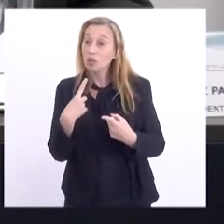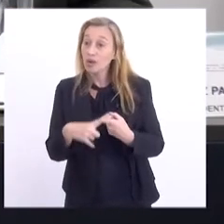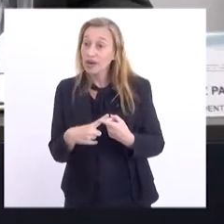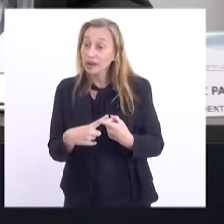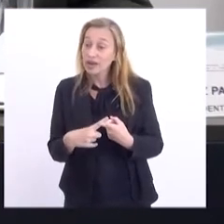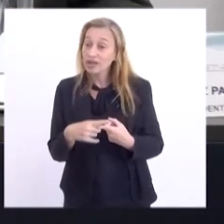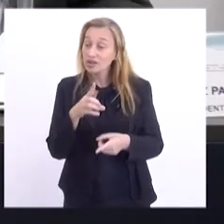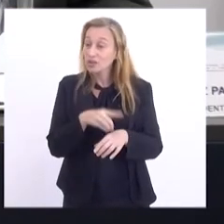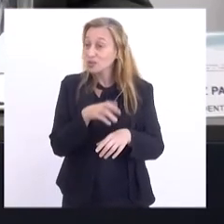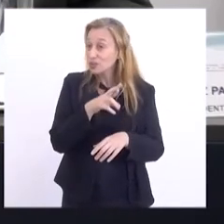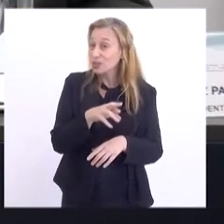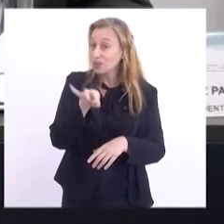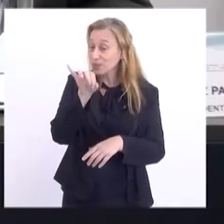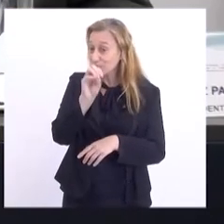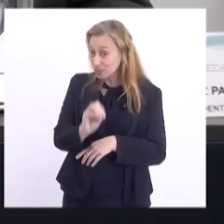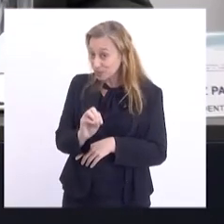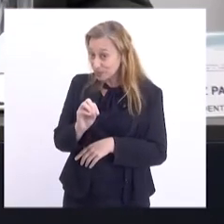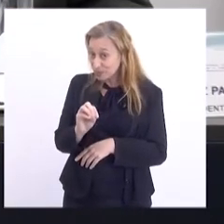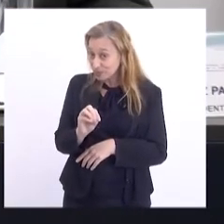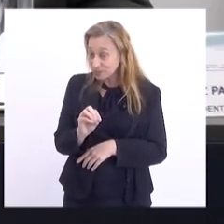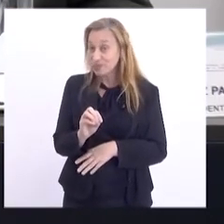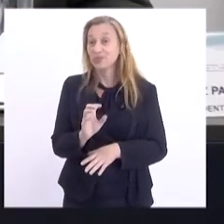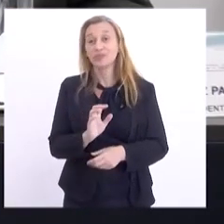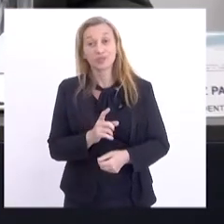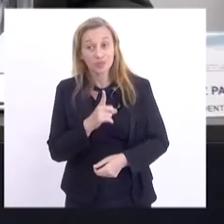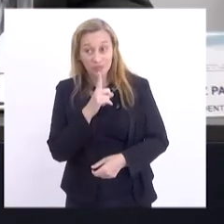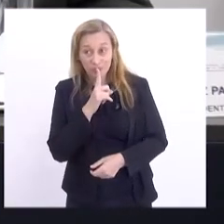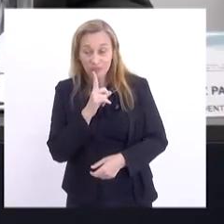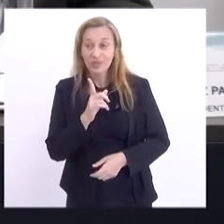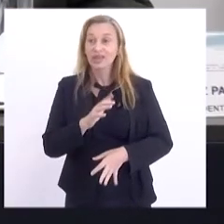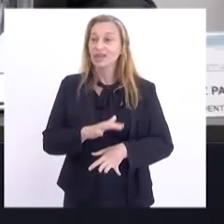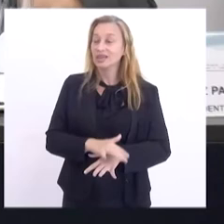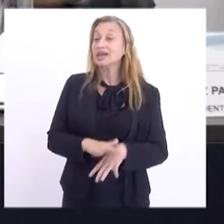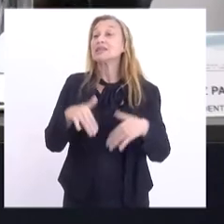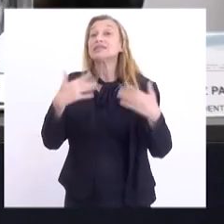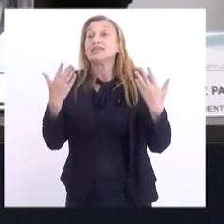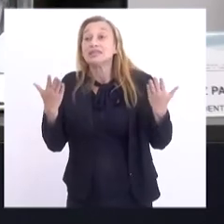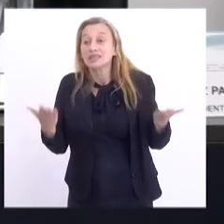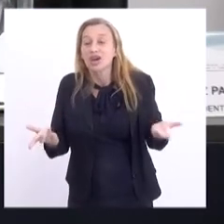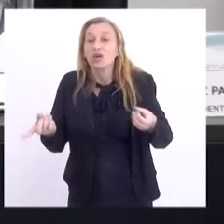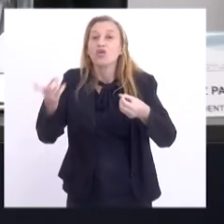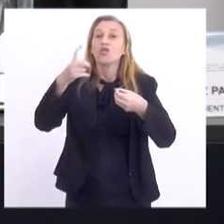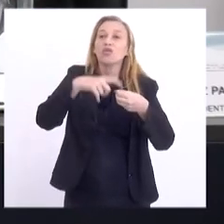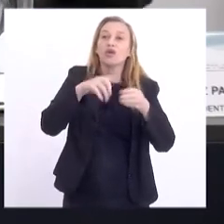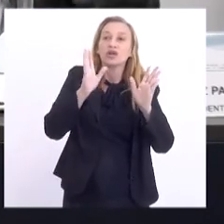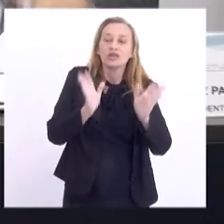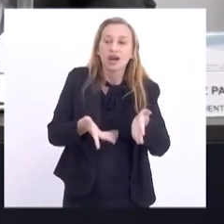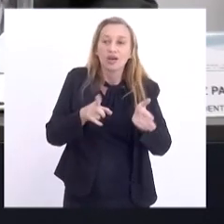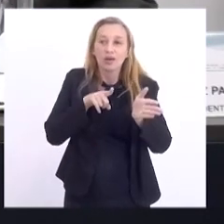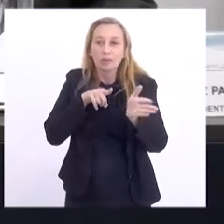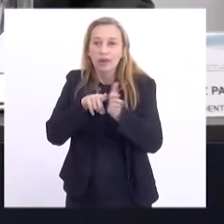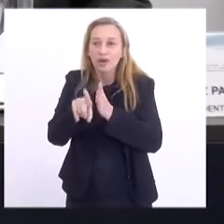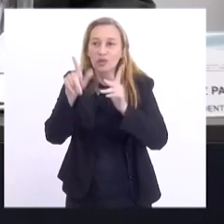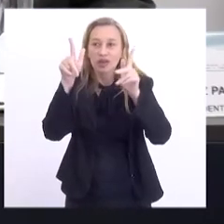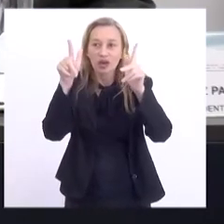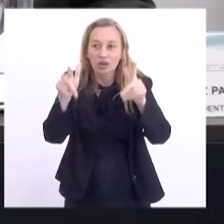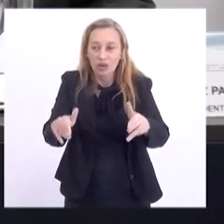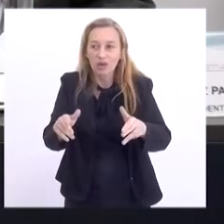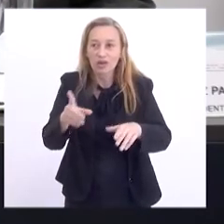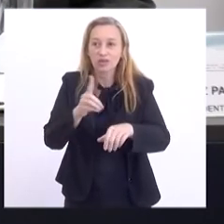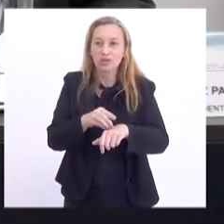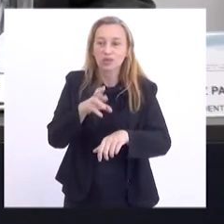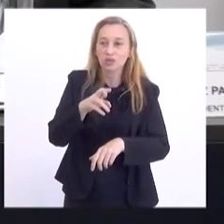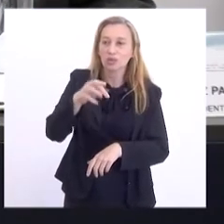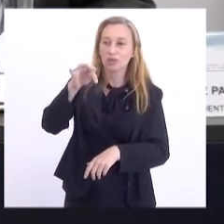doutor Bruno declinou a bom então eu volto agora com a mesma pergunta para o